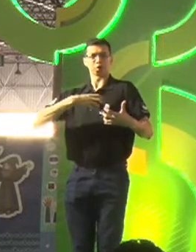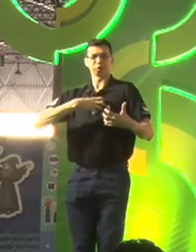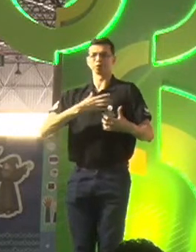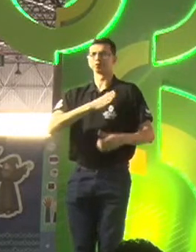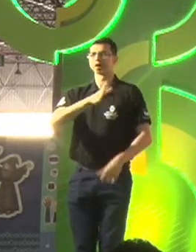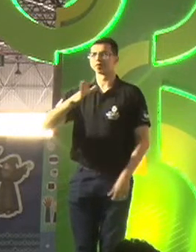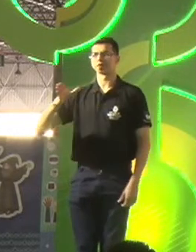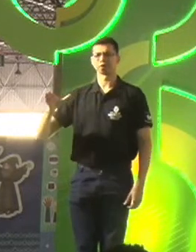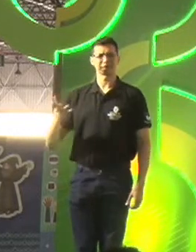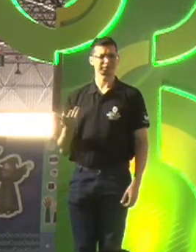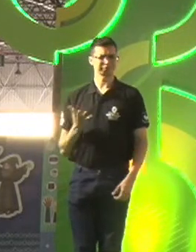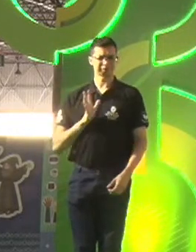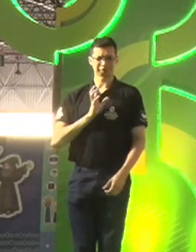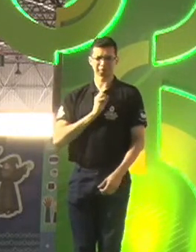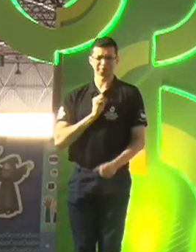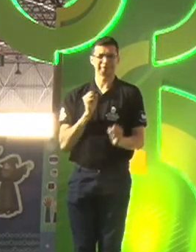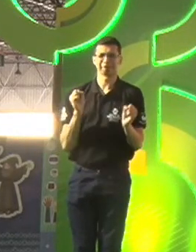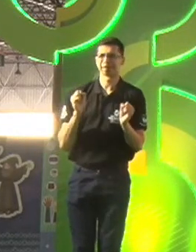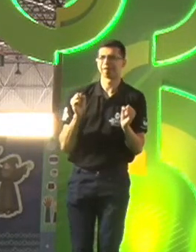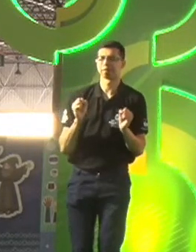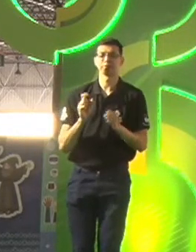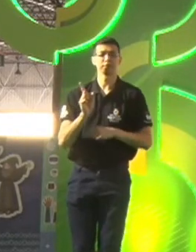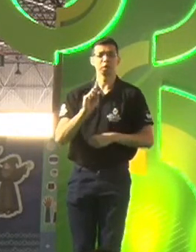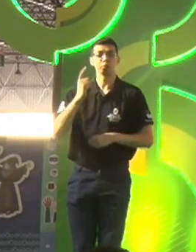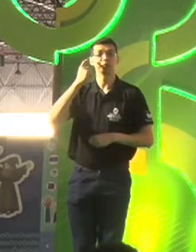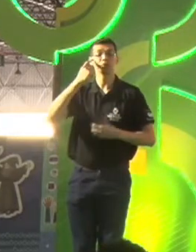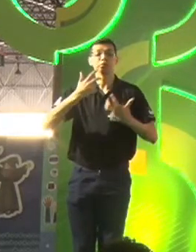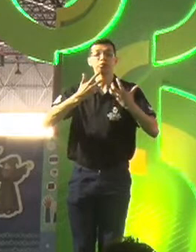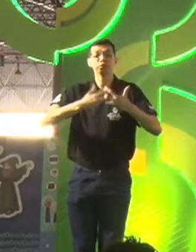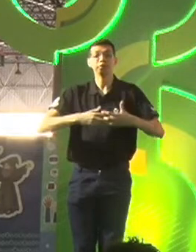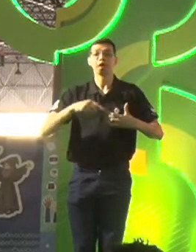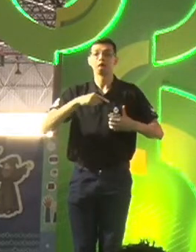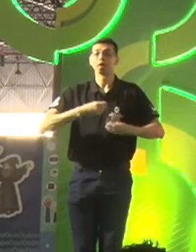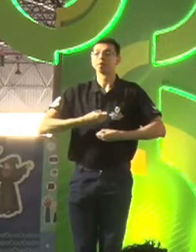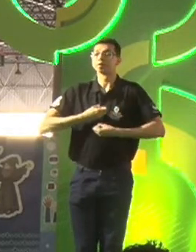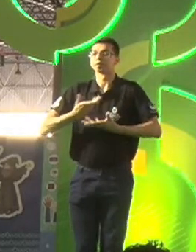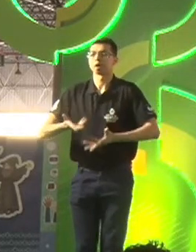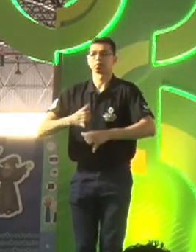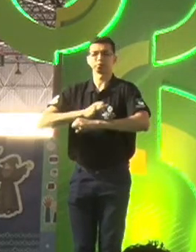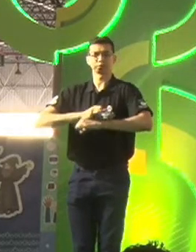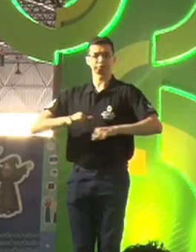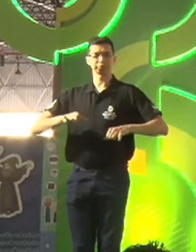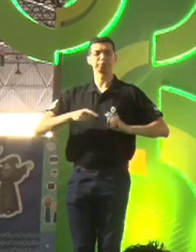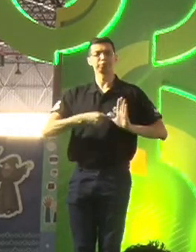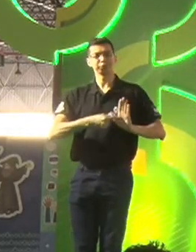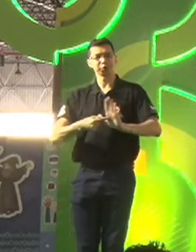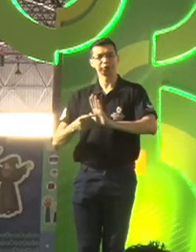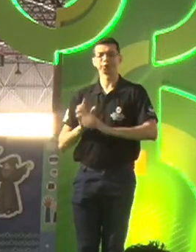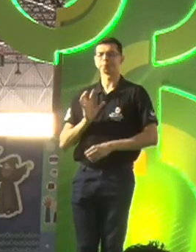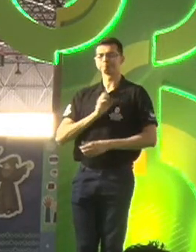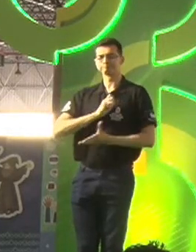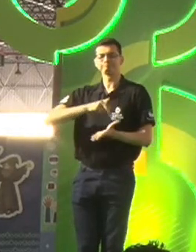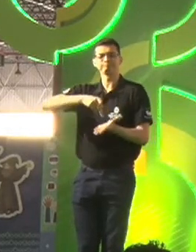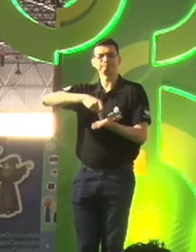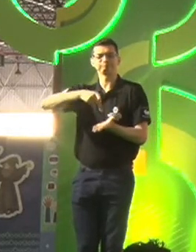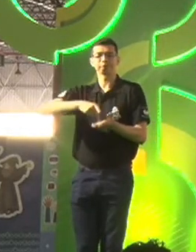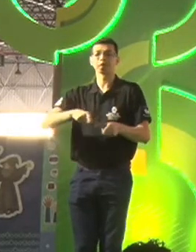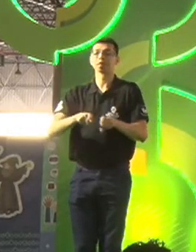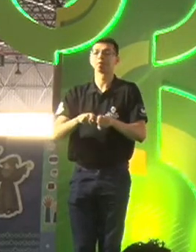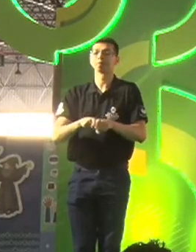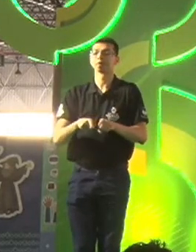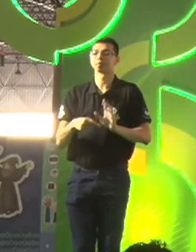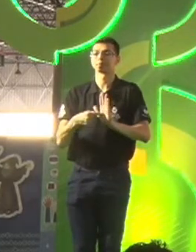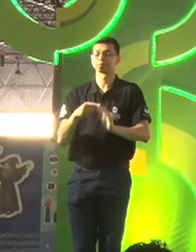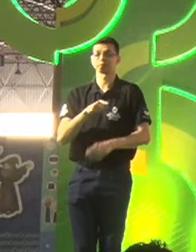a gente tá pensando numa máquina que ela vai expressar para você que ela te ama ela vai expressar para você que ela tá gostando